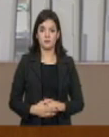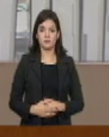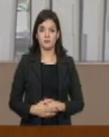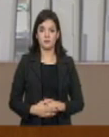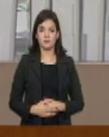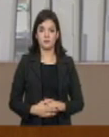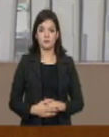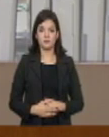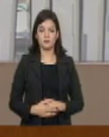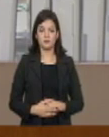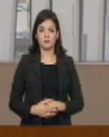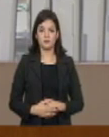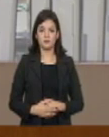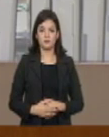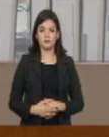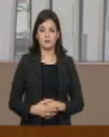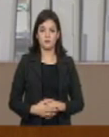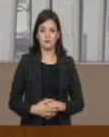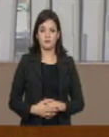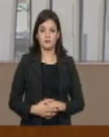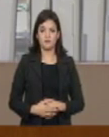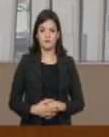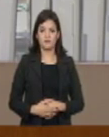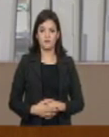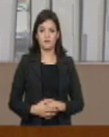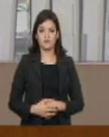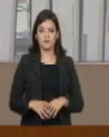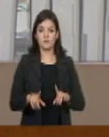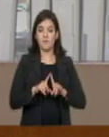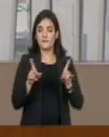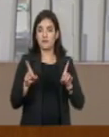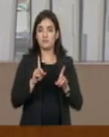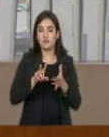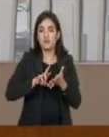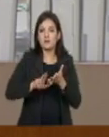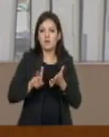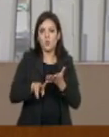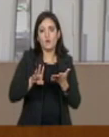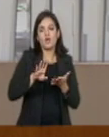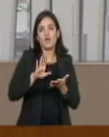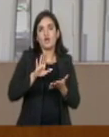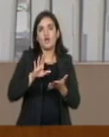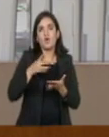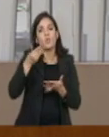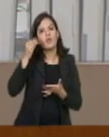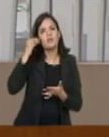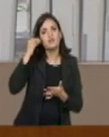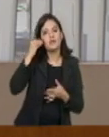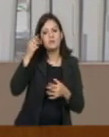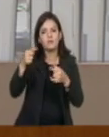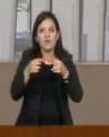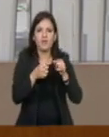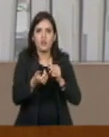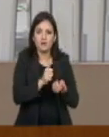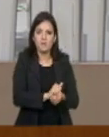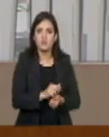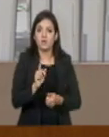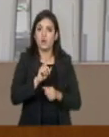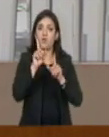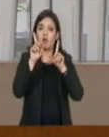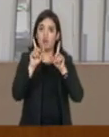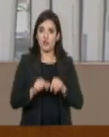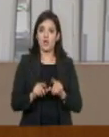mas não estou aqui a dar interpretação conforme, porque, como já havia dito antes, penso que não é o caso. O caso é de